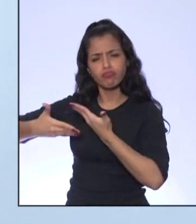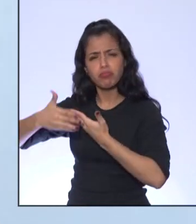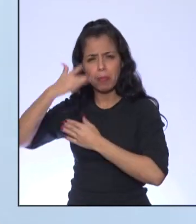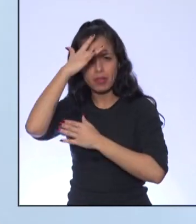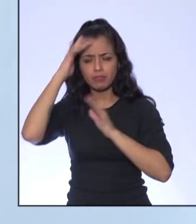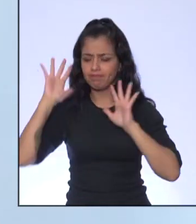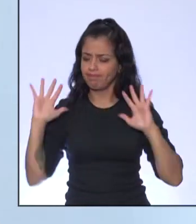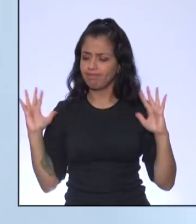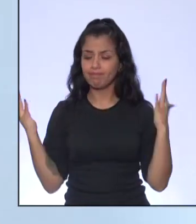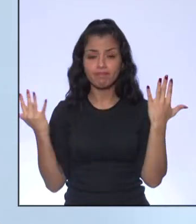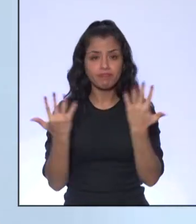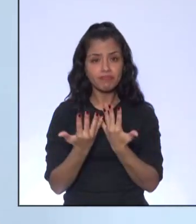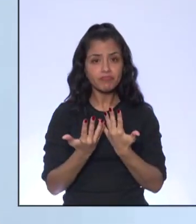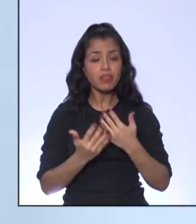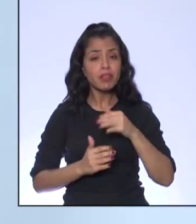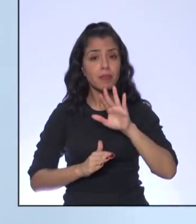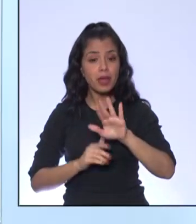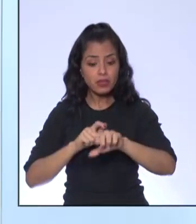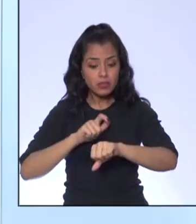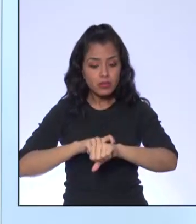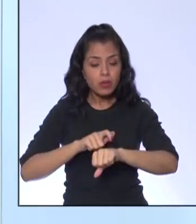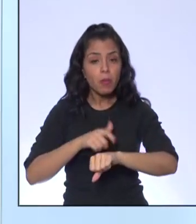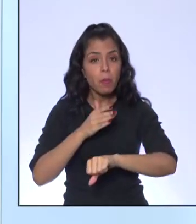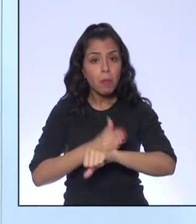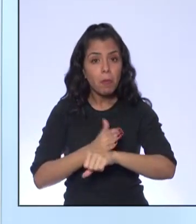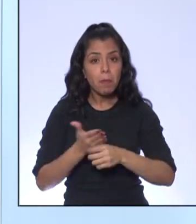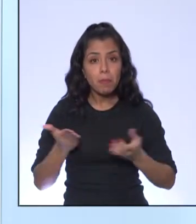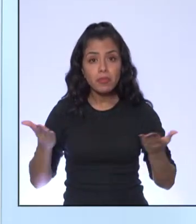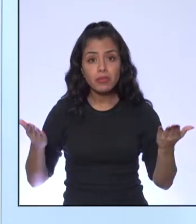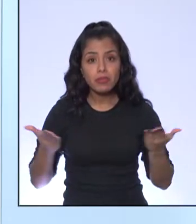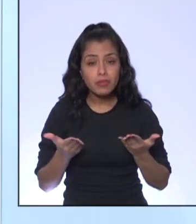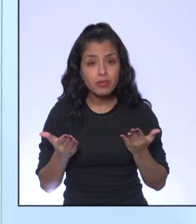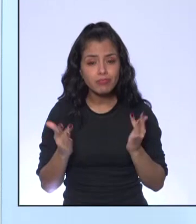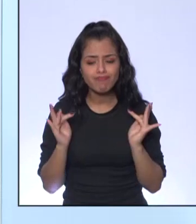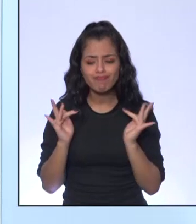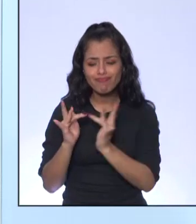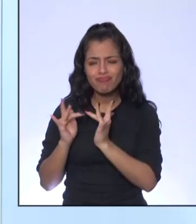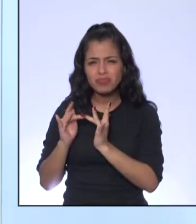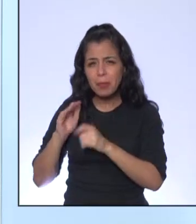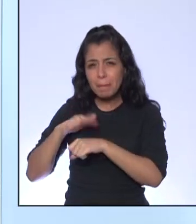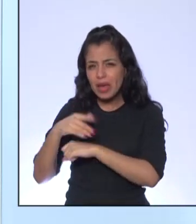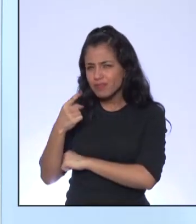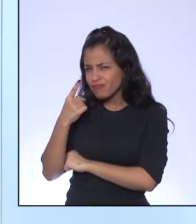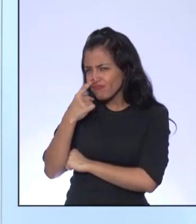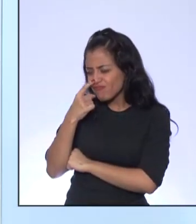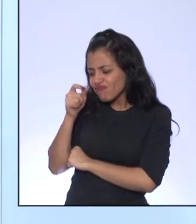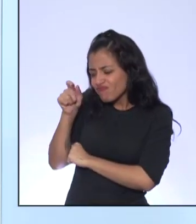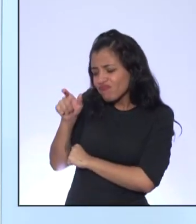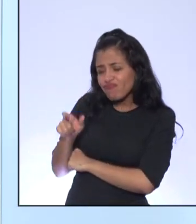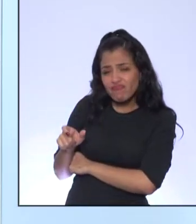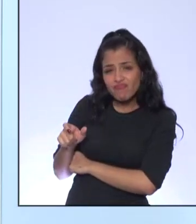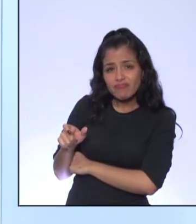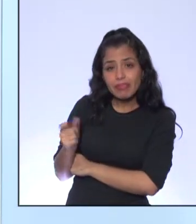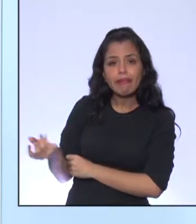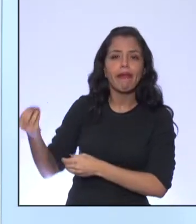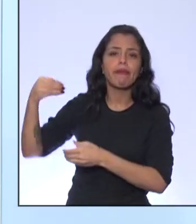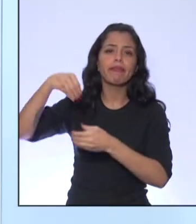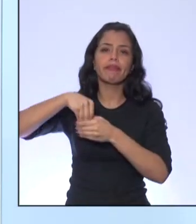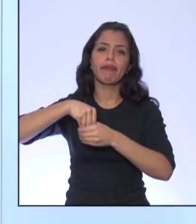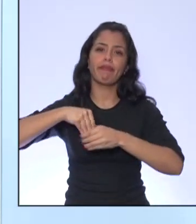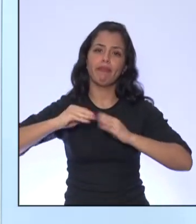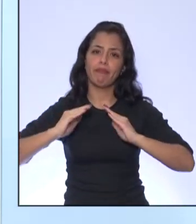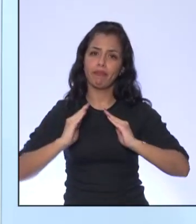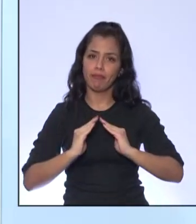redor, neste momento nós estamos mais próximos de algumas pessoas, que são aquelas que estão dentro da nossa